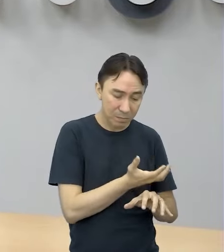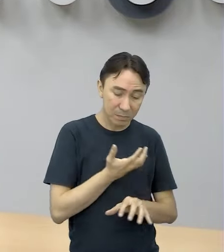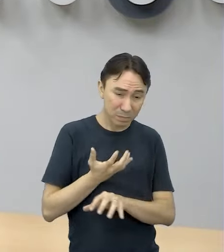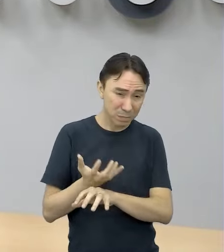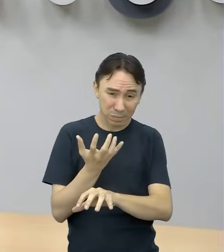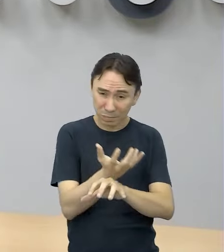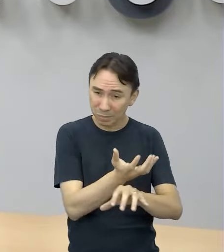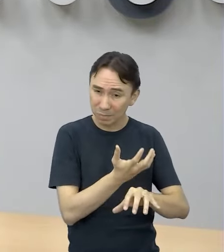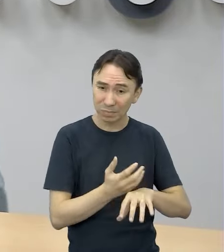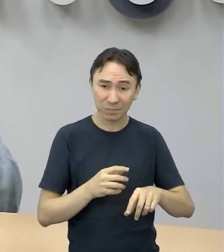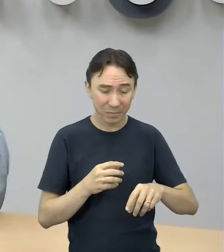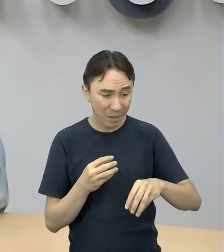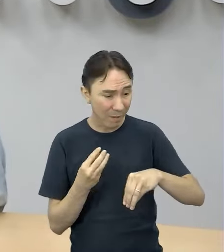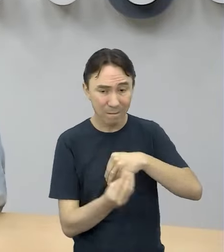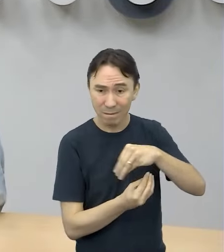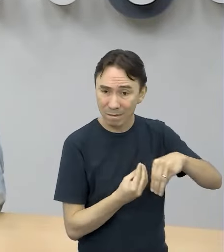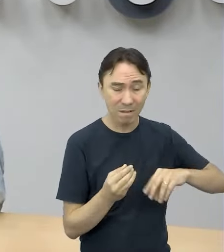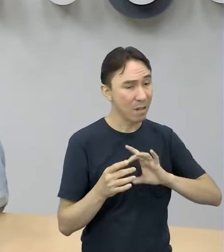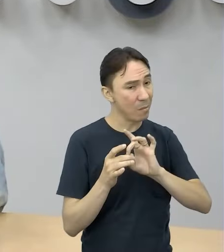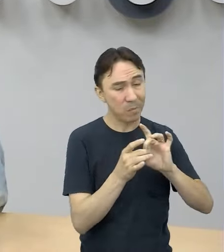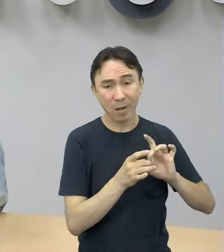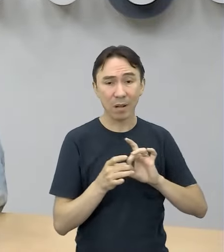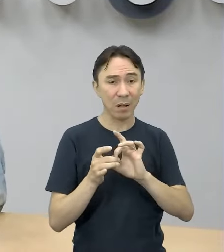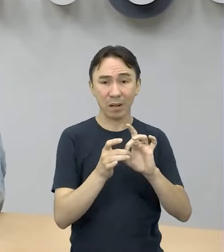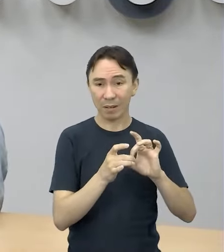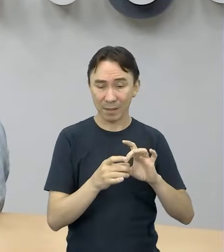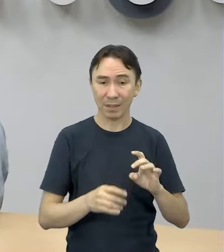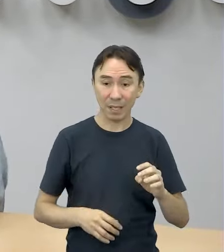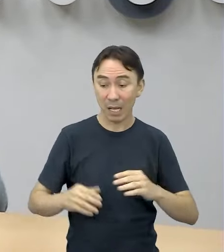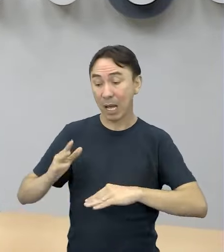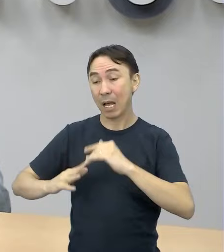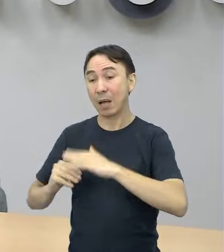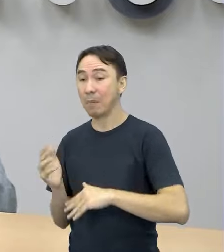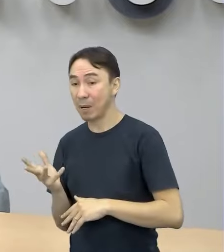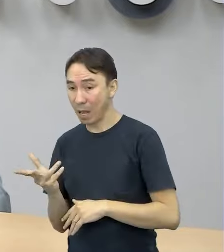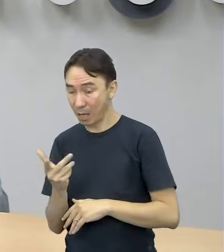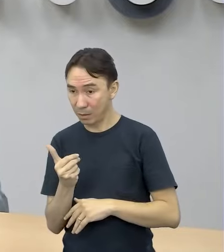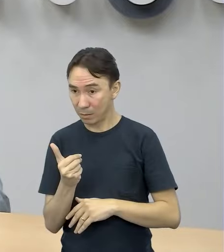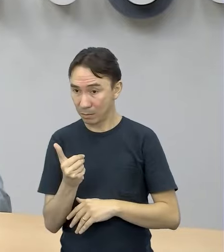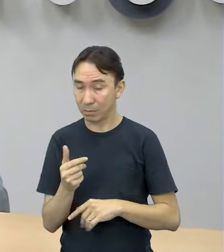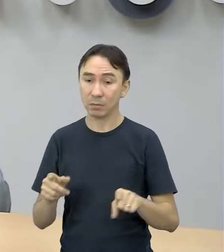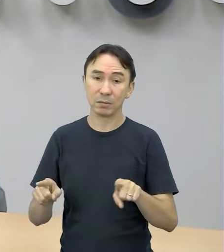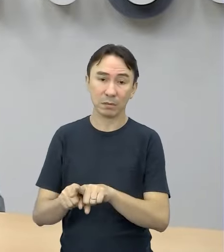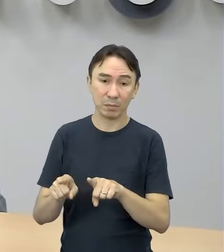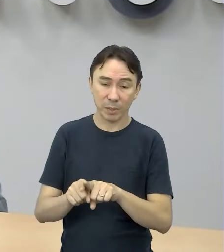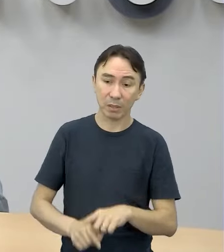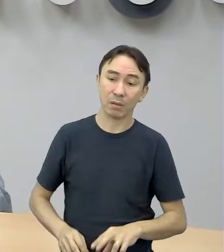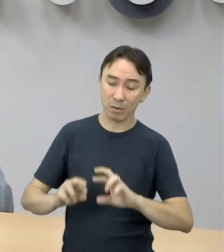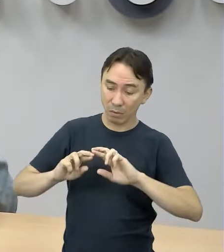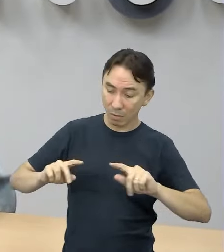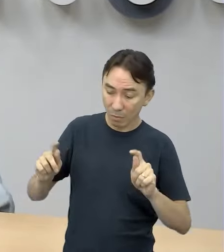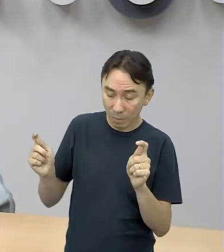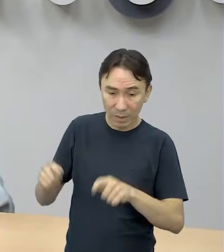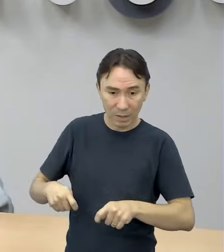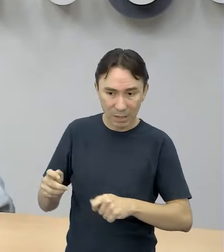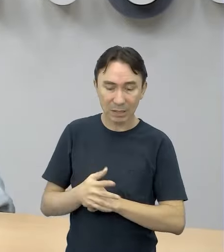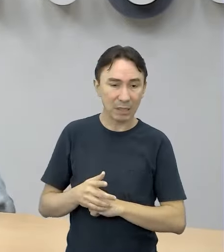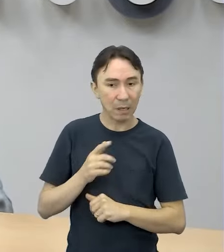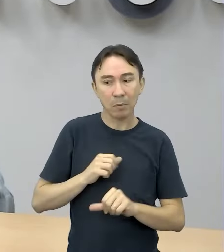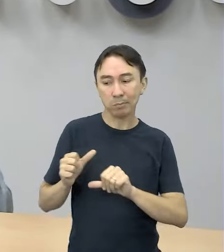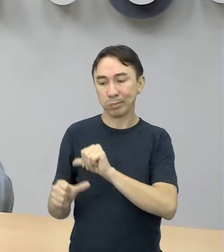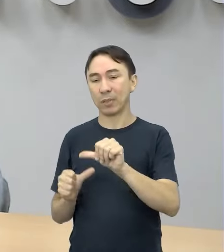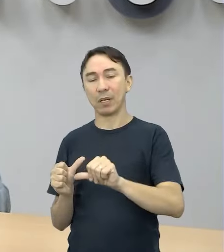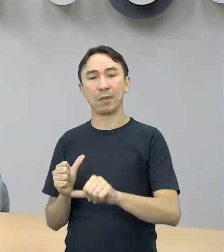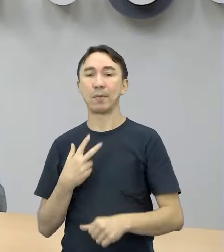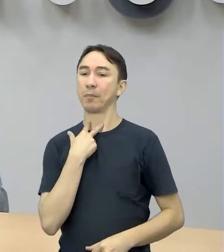habilidades e competências elas são a parte que é inegociável. Certo? Então a gente tem que garantir o desenvolvimento daquelas competências e daquelas